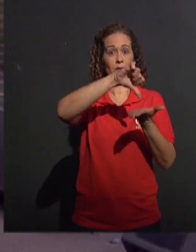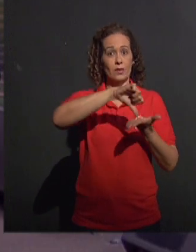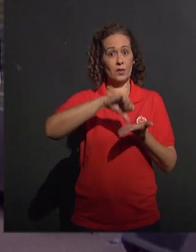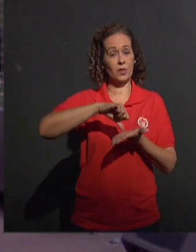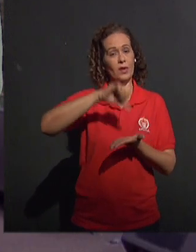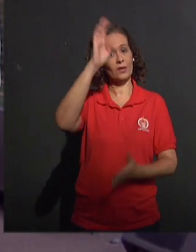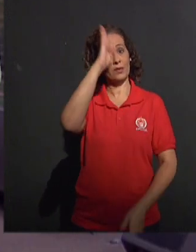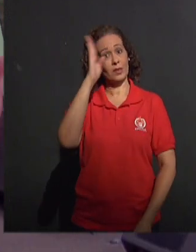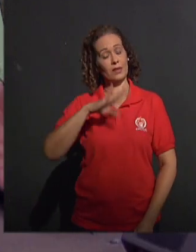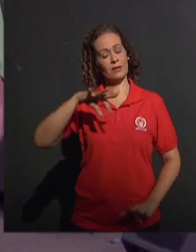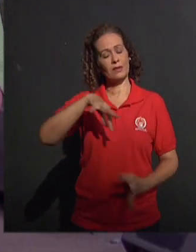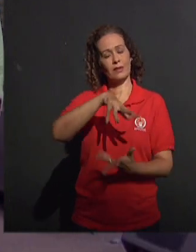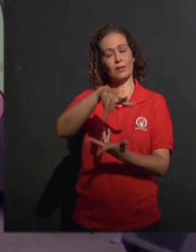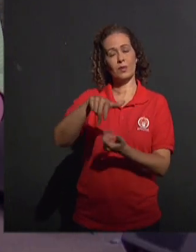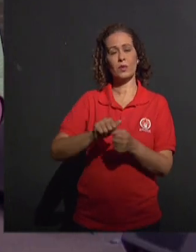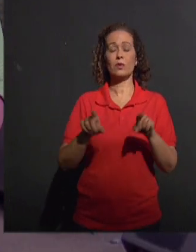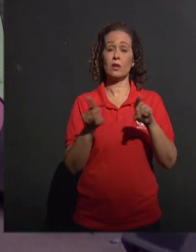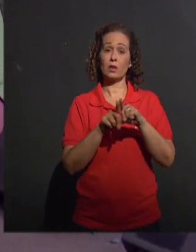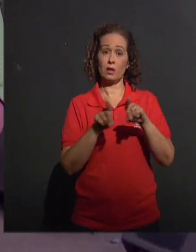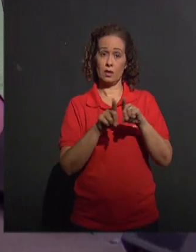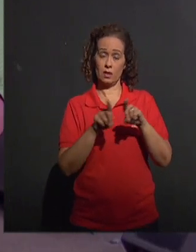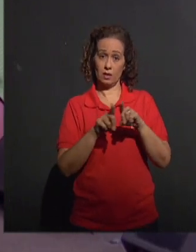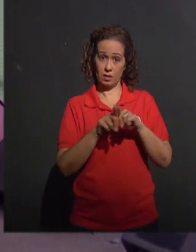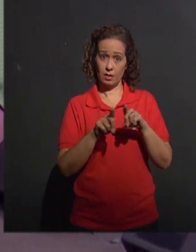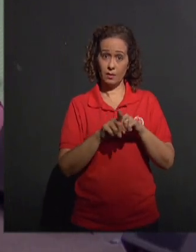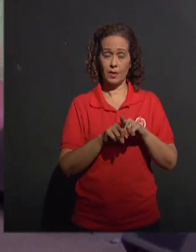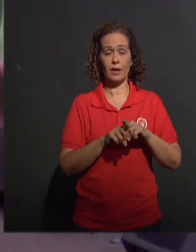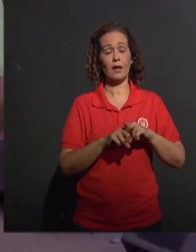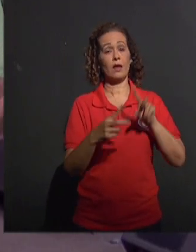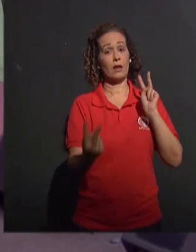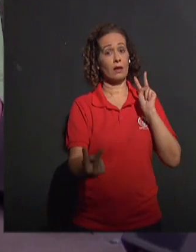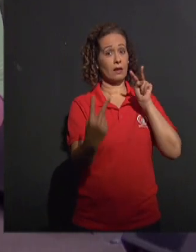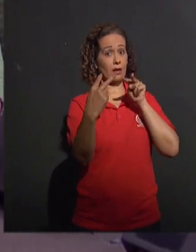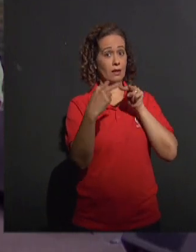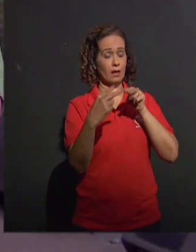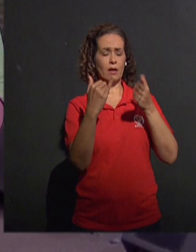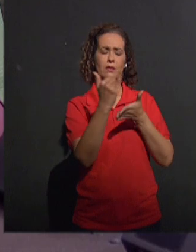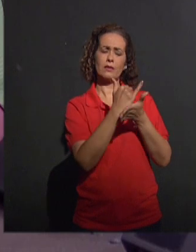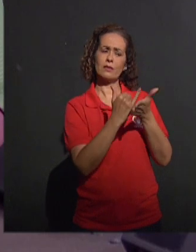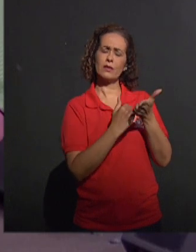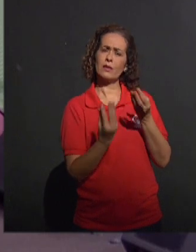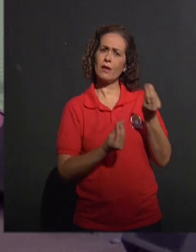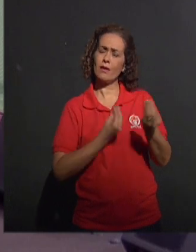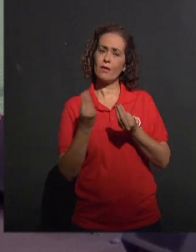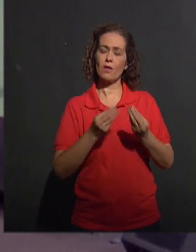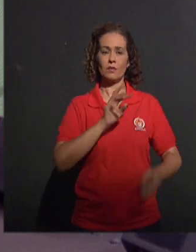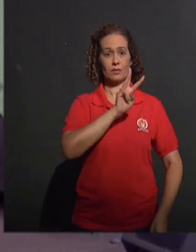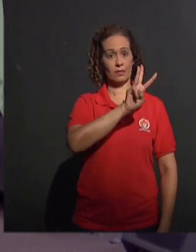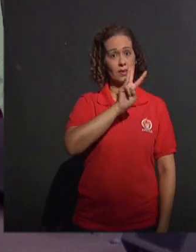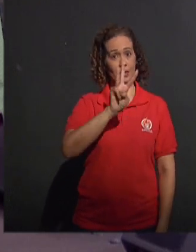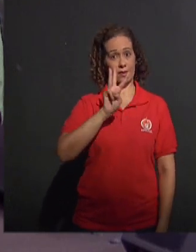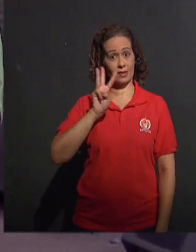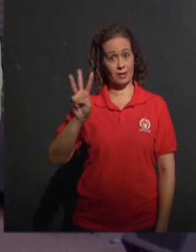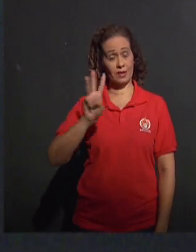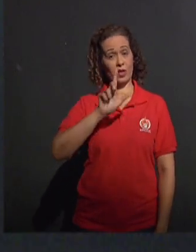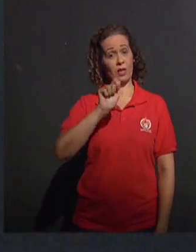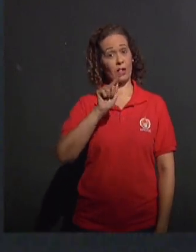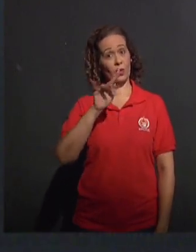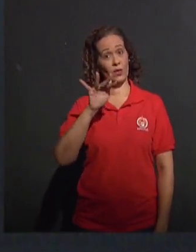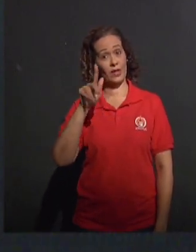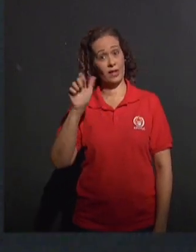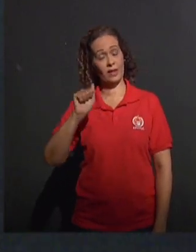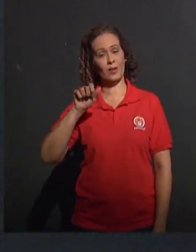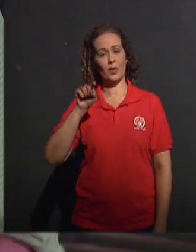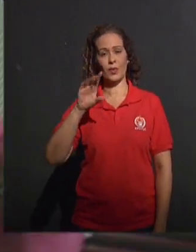Brasil e pelo mundo, e também pela plataforma EAD. As inscrições devem ser feitas pelo site lagoinha.com.